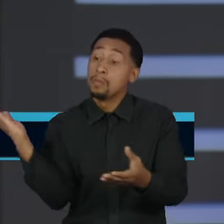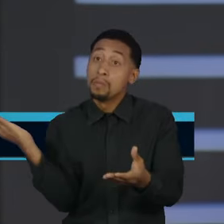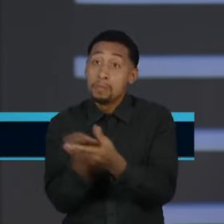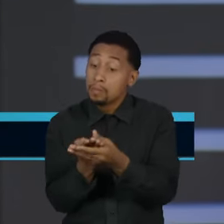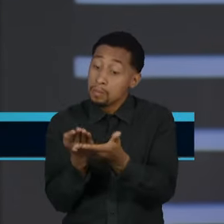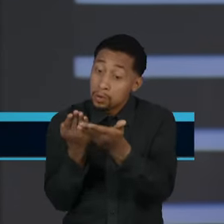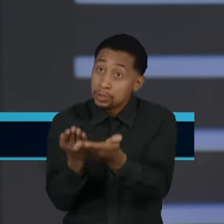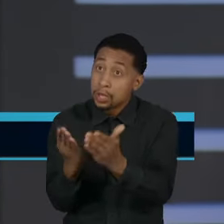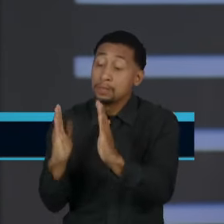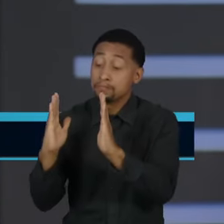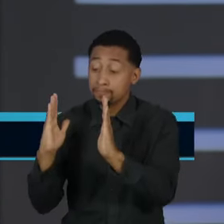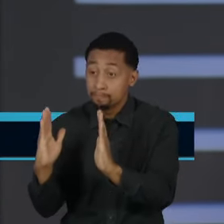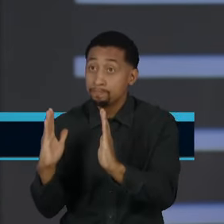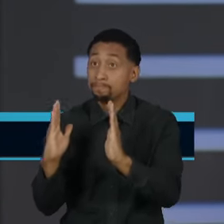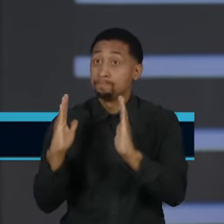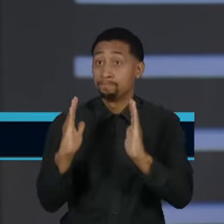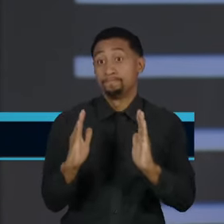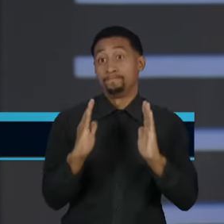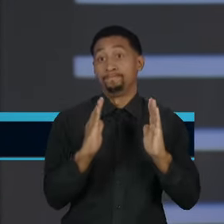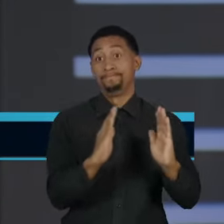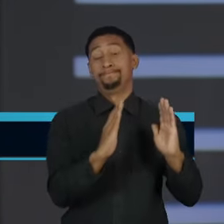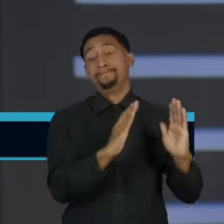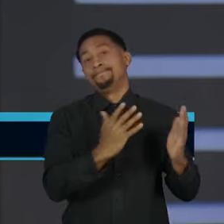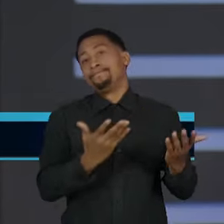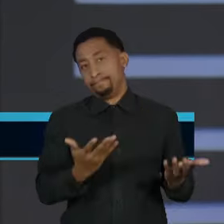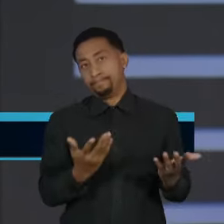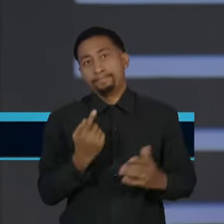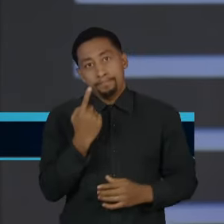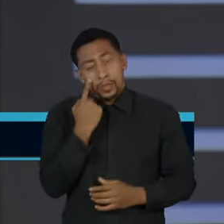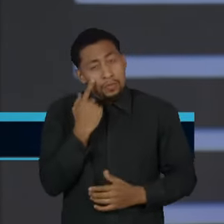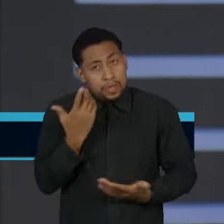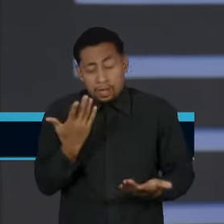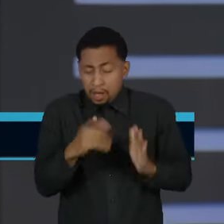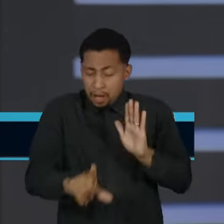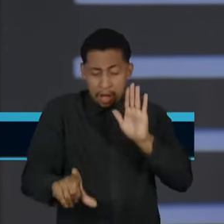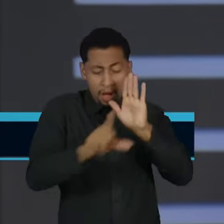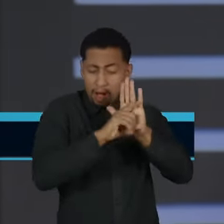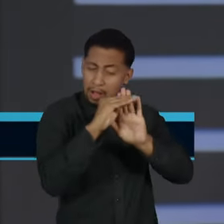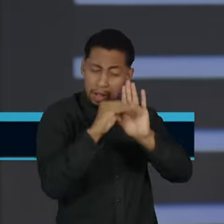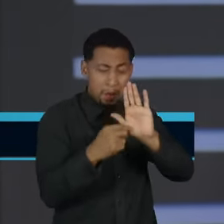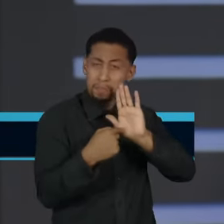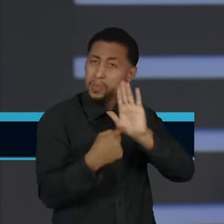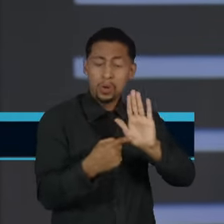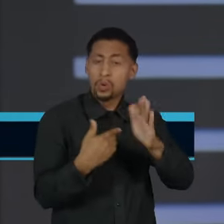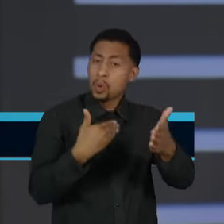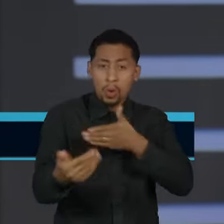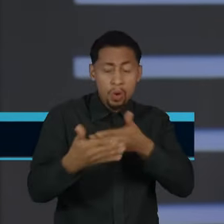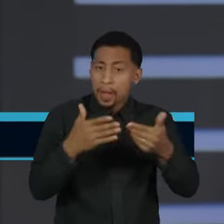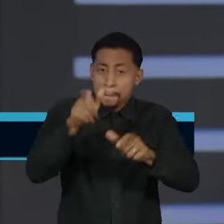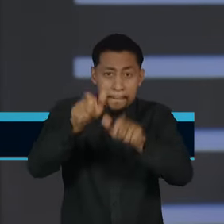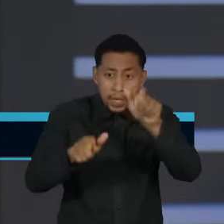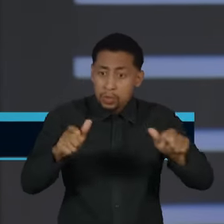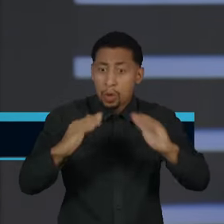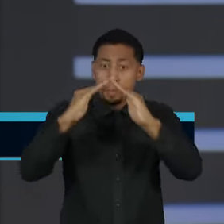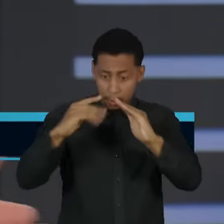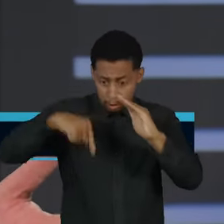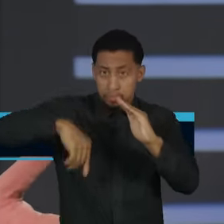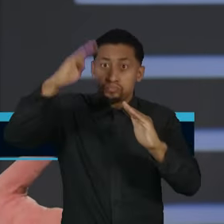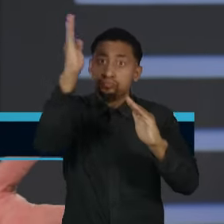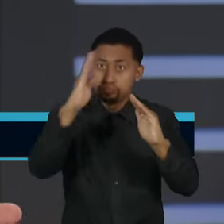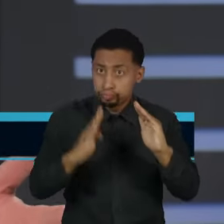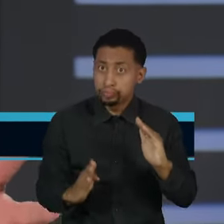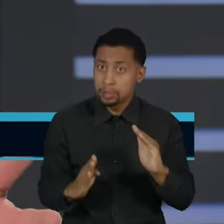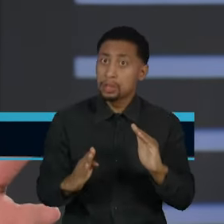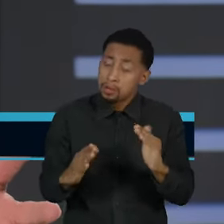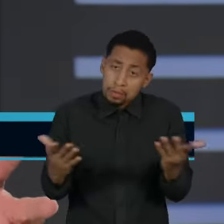esse processo, com amplo direito de defesa, devido processo legal, que todo cidadão brasileiro deve ter, ao final, se houver uma sentença,